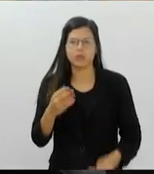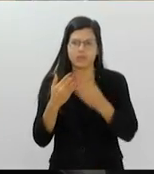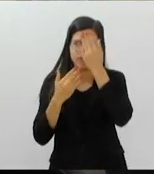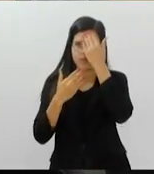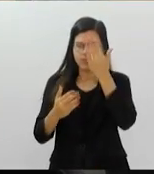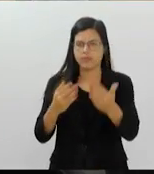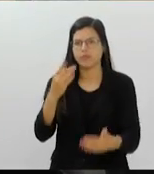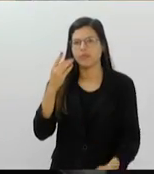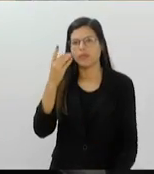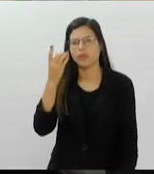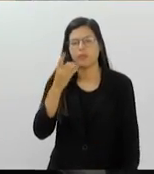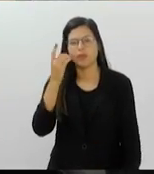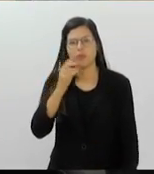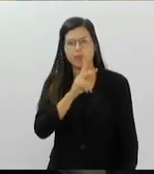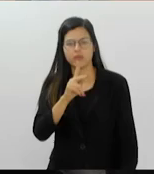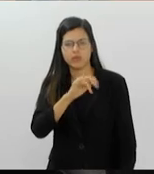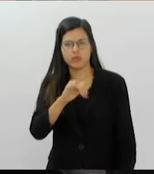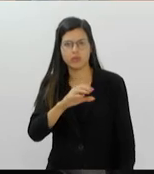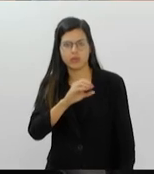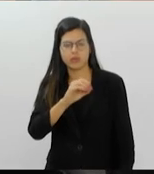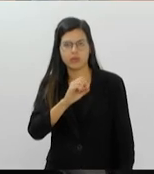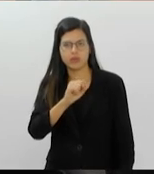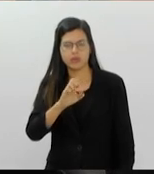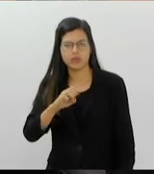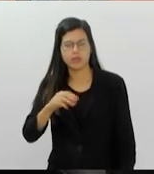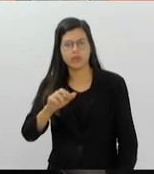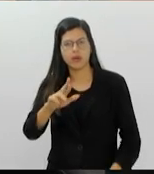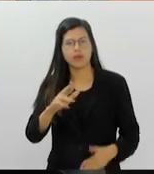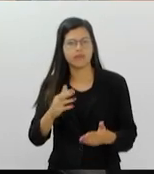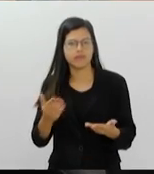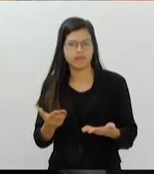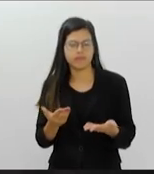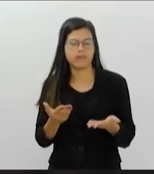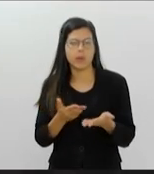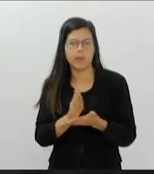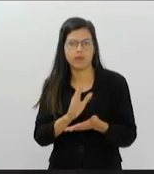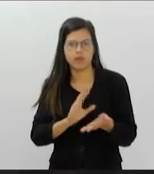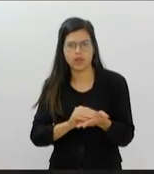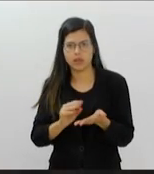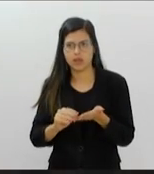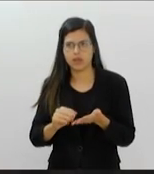deputado professor Josemar. Lida e aprovada a ata, passe a ordem do dia.